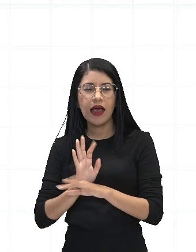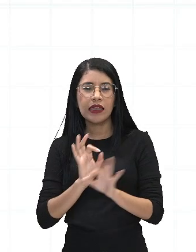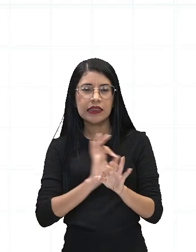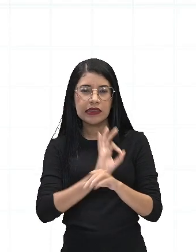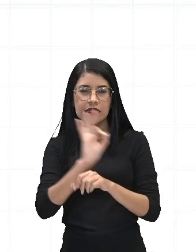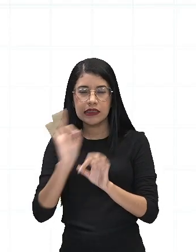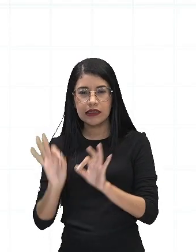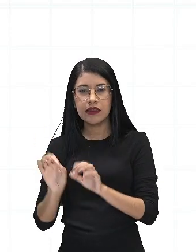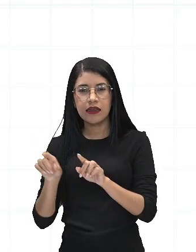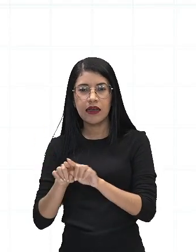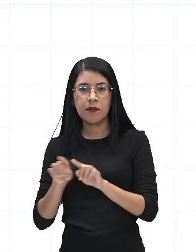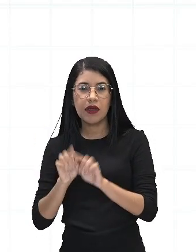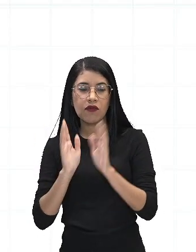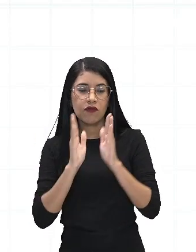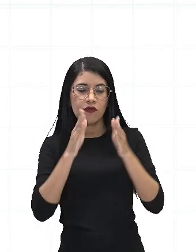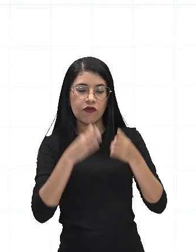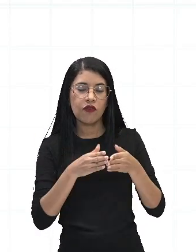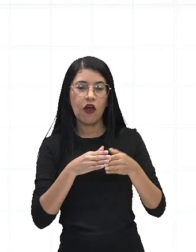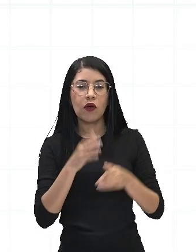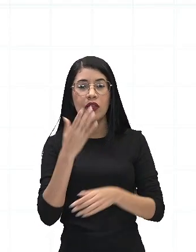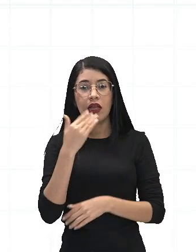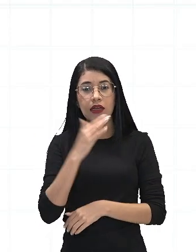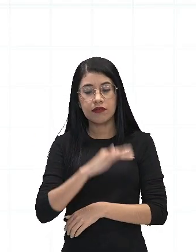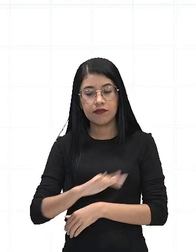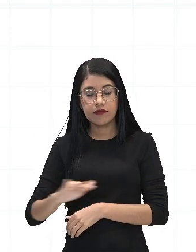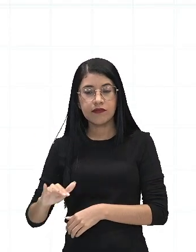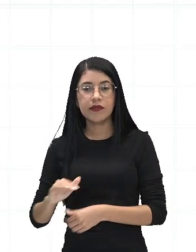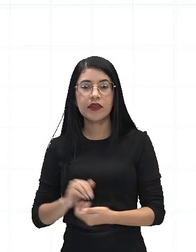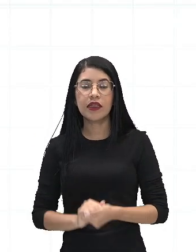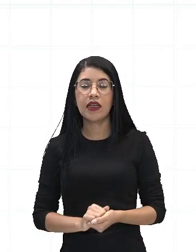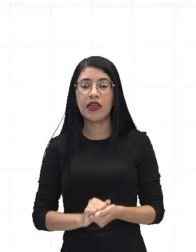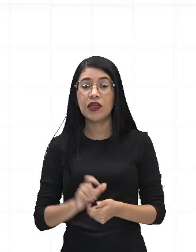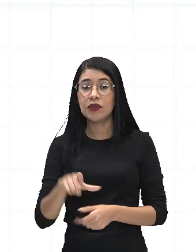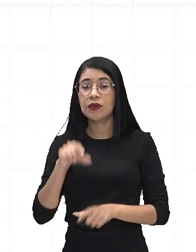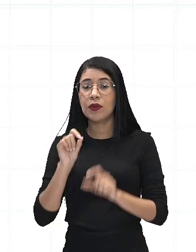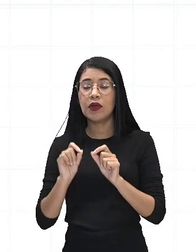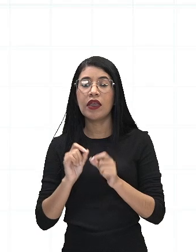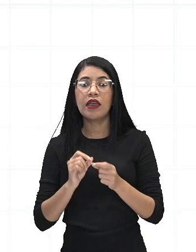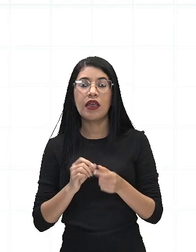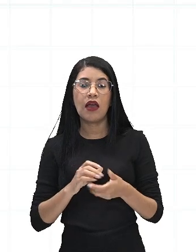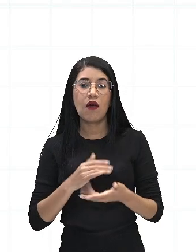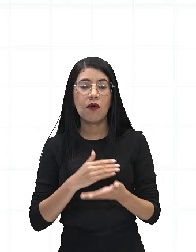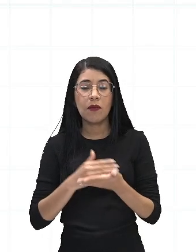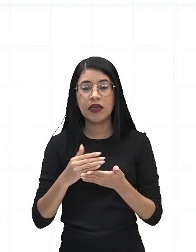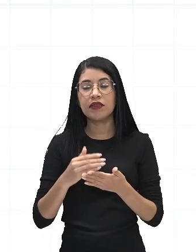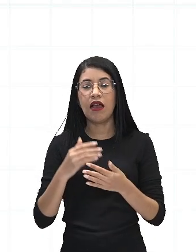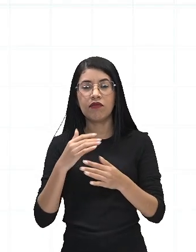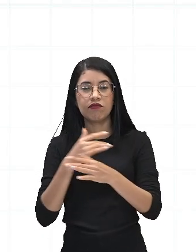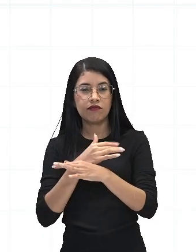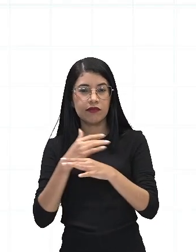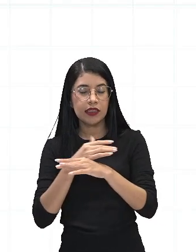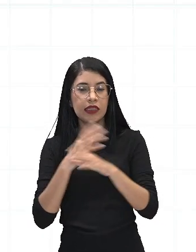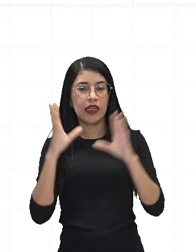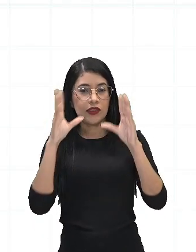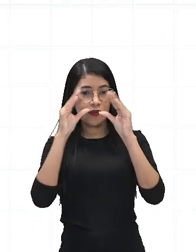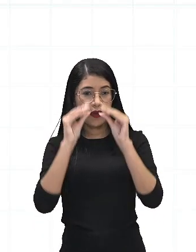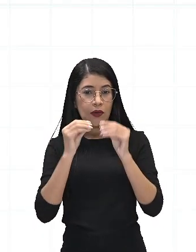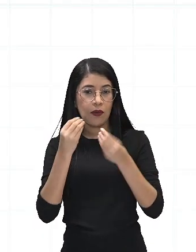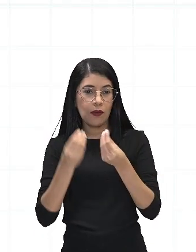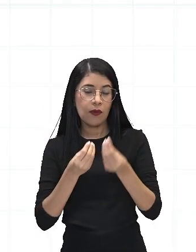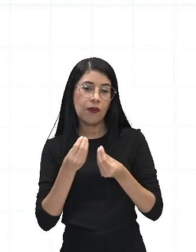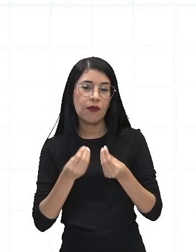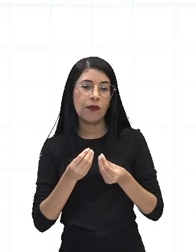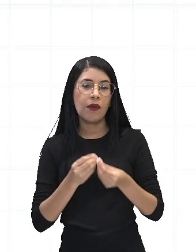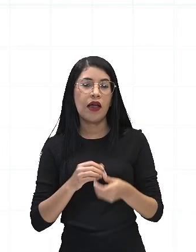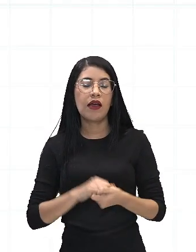animações voltadas para crianças, decidiu abordar a trama de Cidade Invisível a partir da